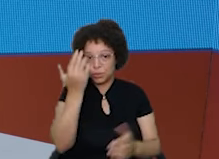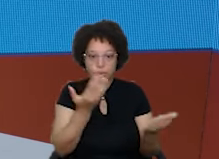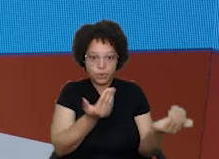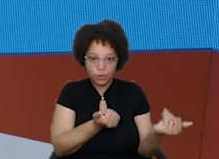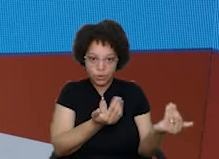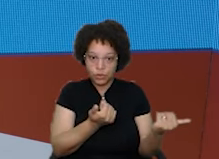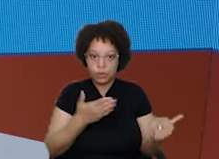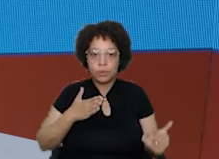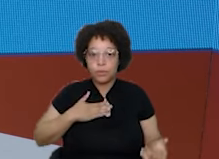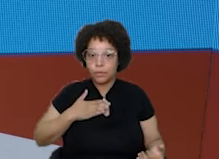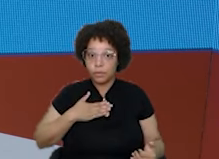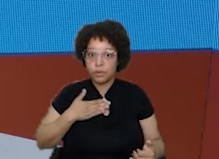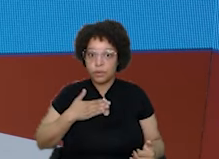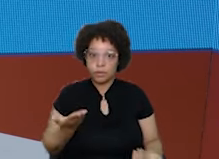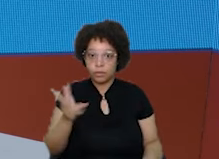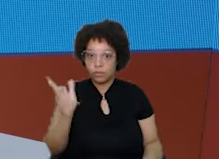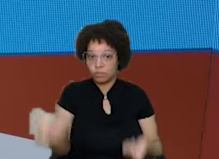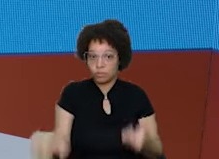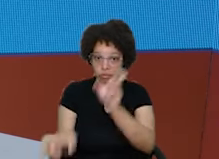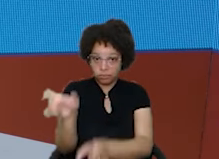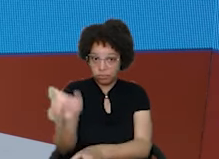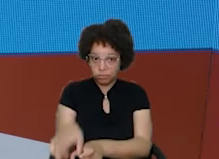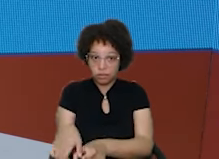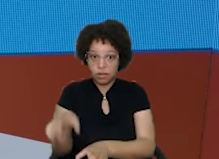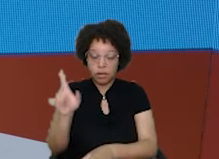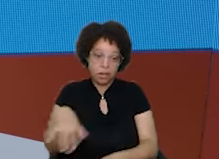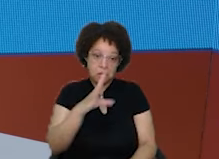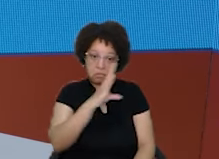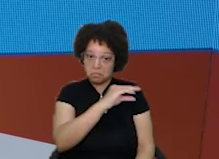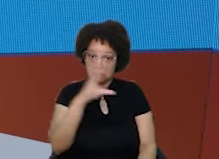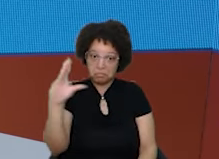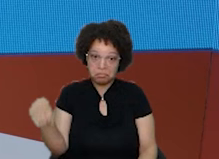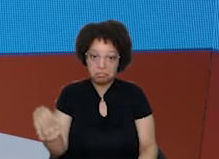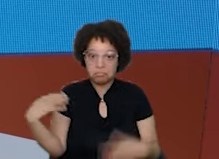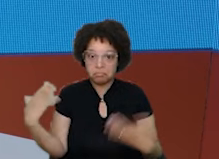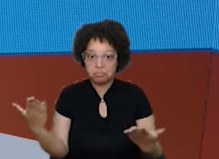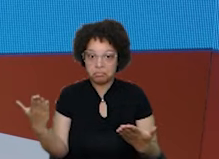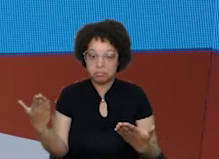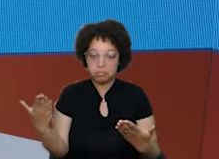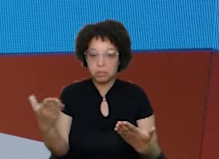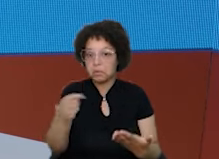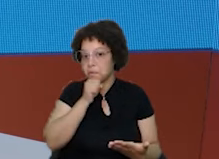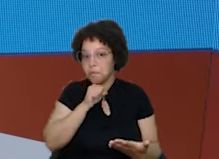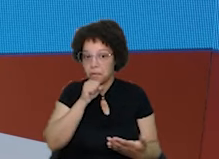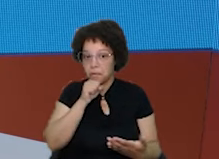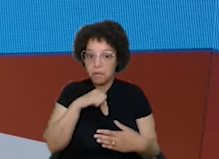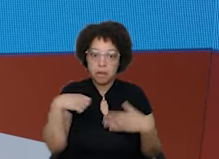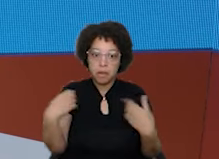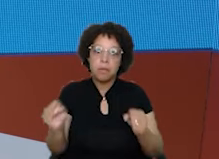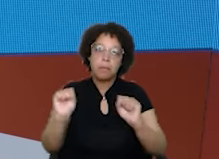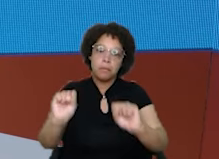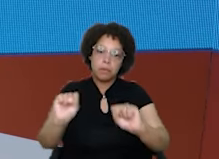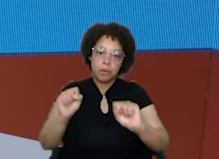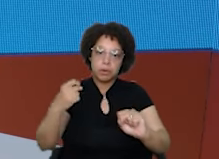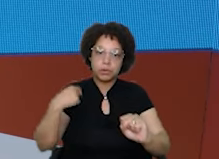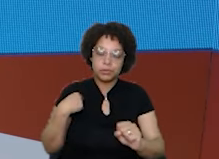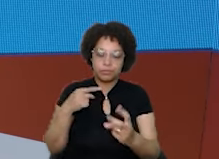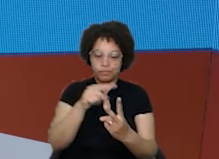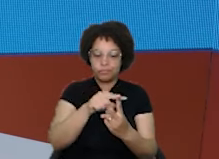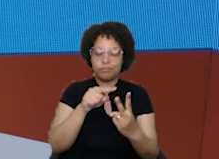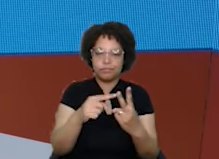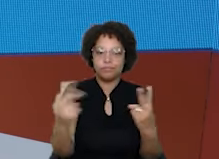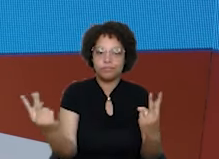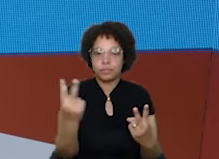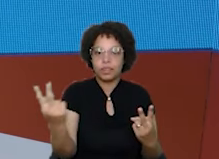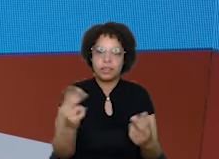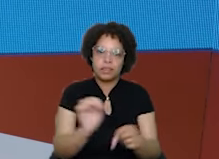público de repente é da maduro digamos assim em terceira idade e tudo mais Possivelmente eu e ele teremos estratégias